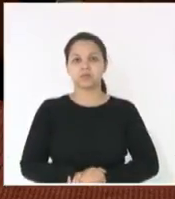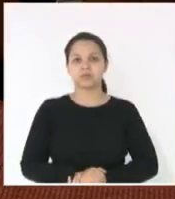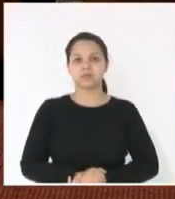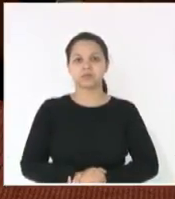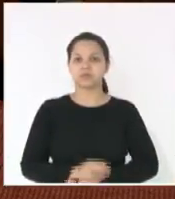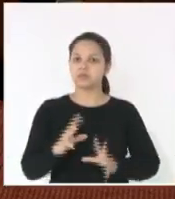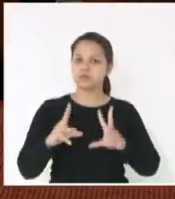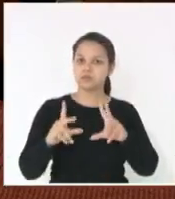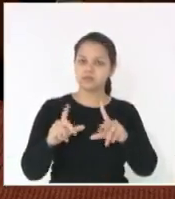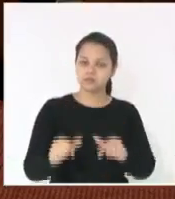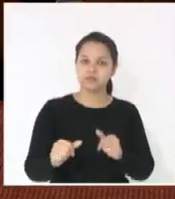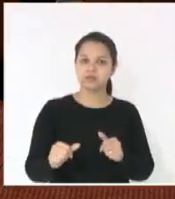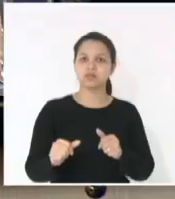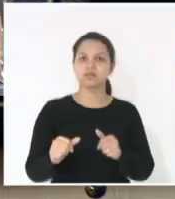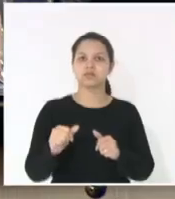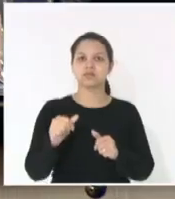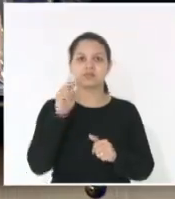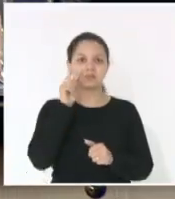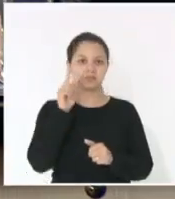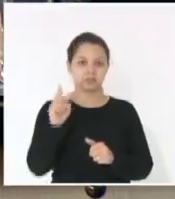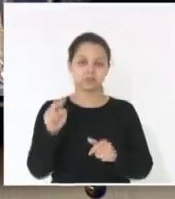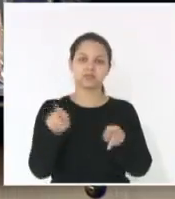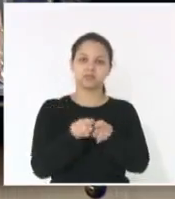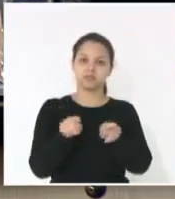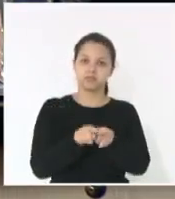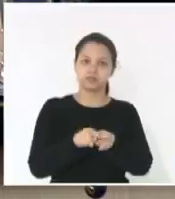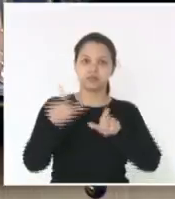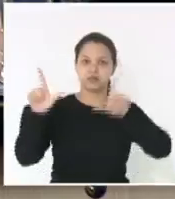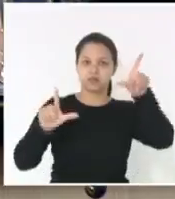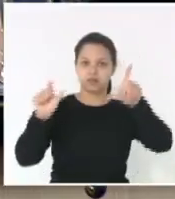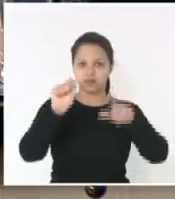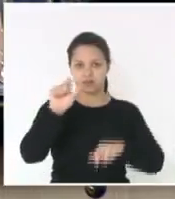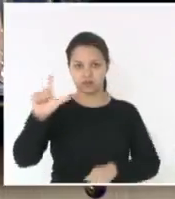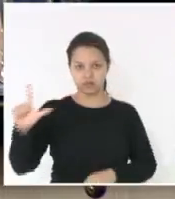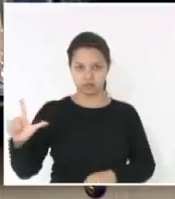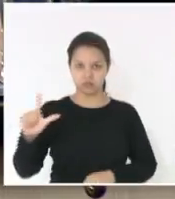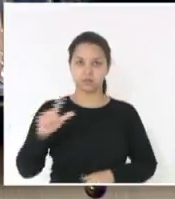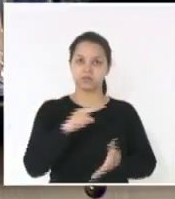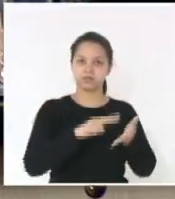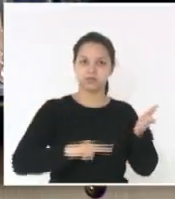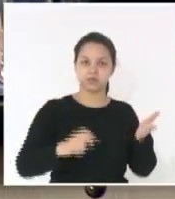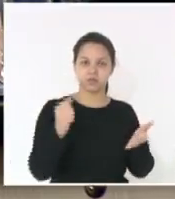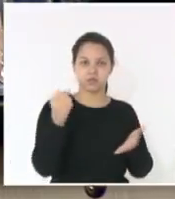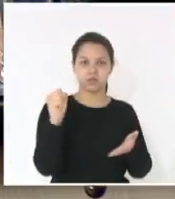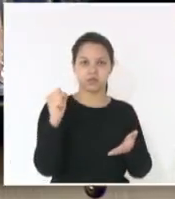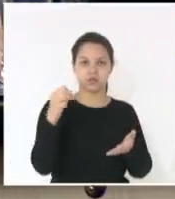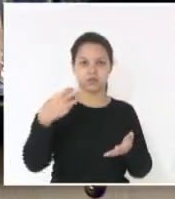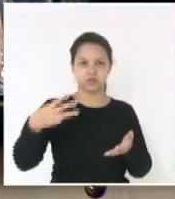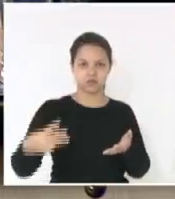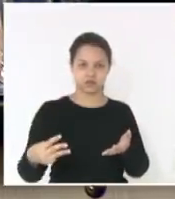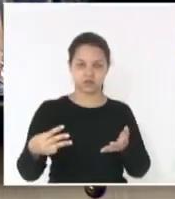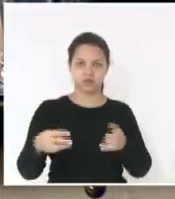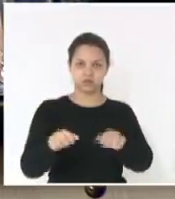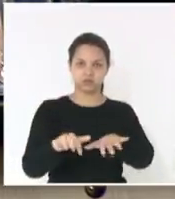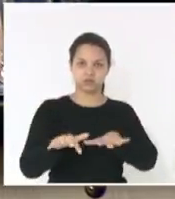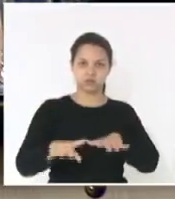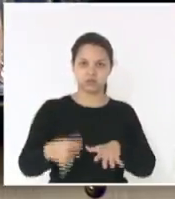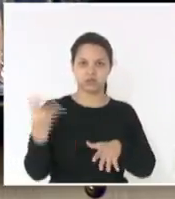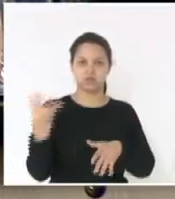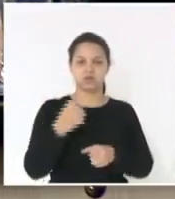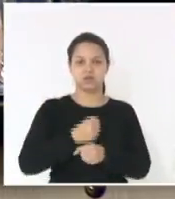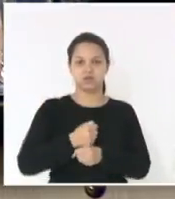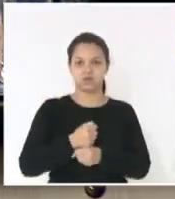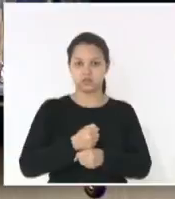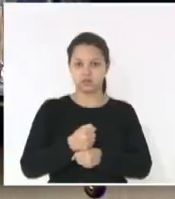A todos que estão acompanhando pela nossa TVA, eu faço a leitura da ata da 83ª sessão ordinária da 4ª sessão